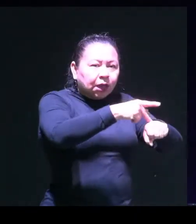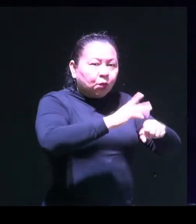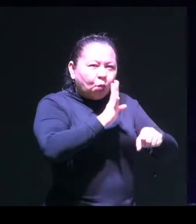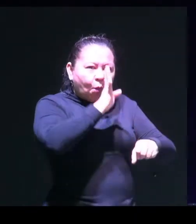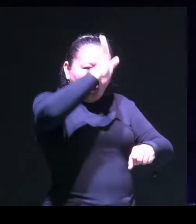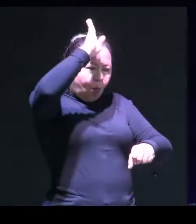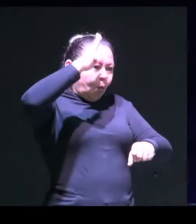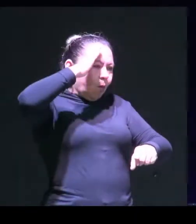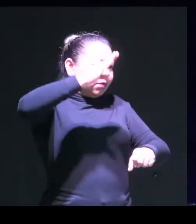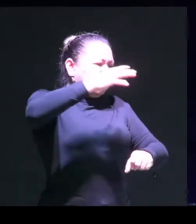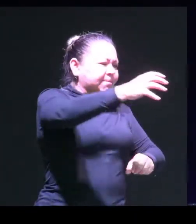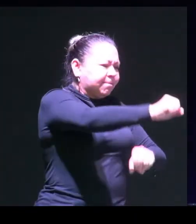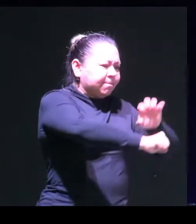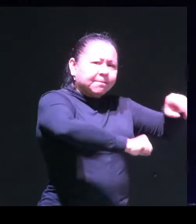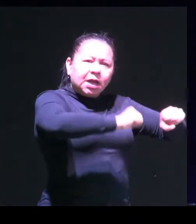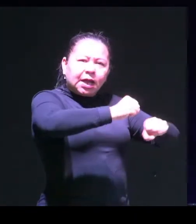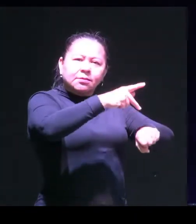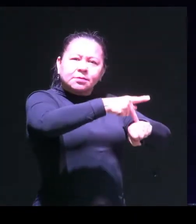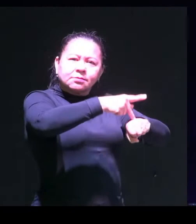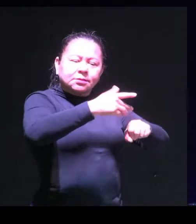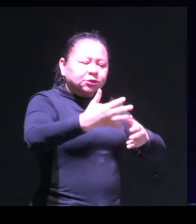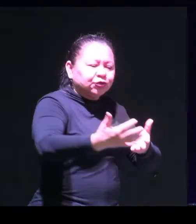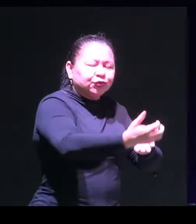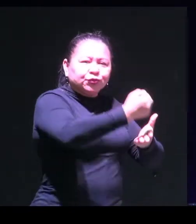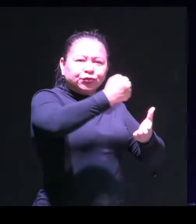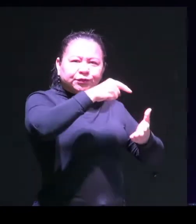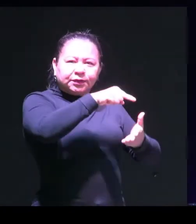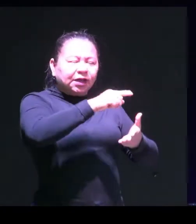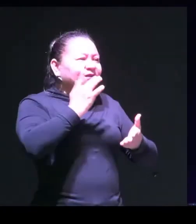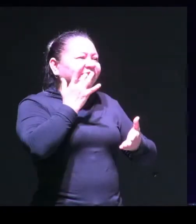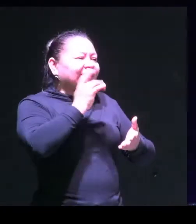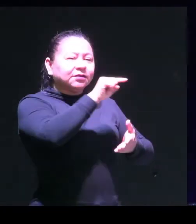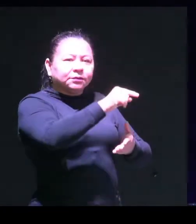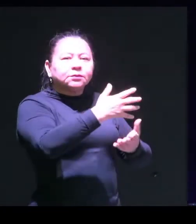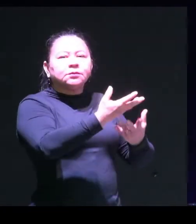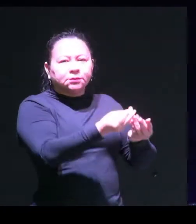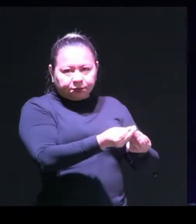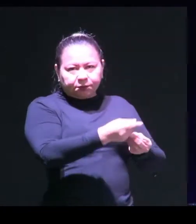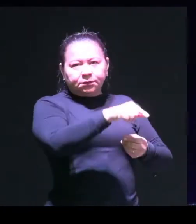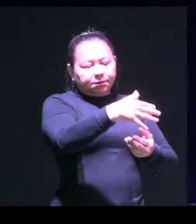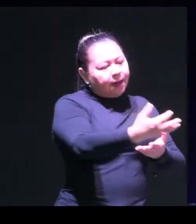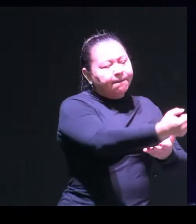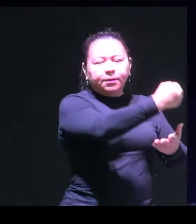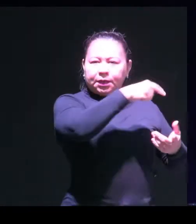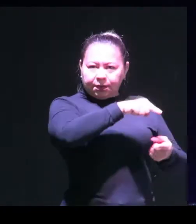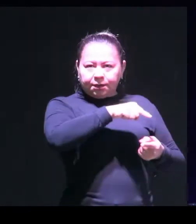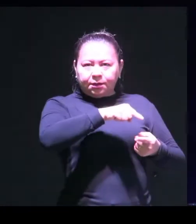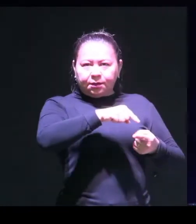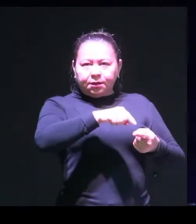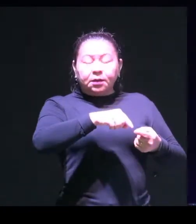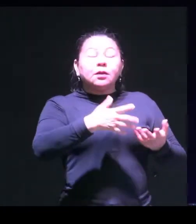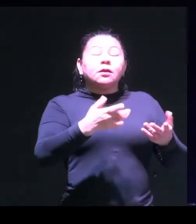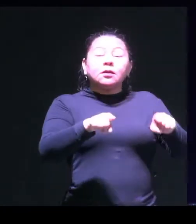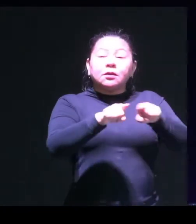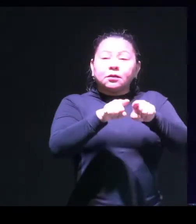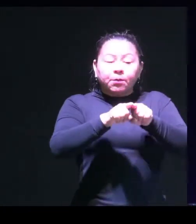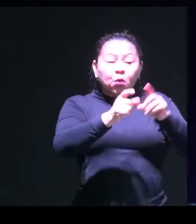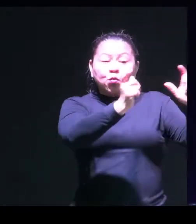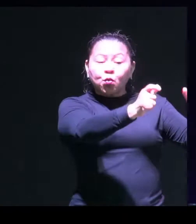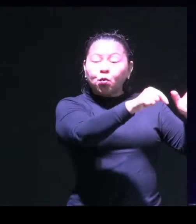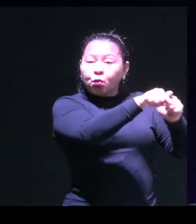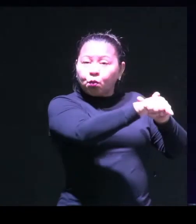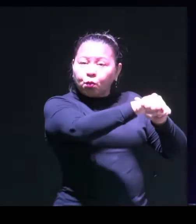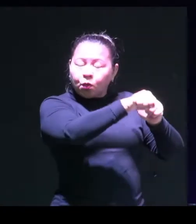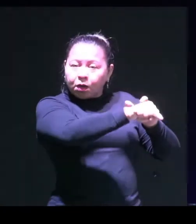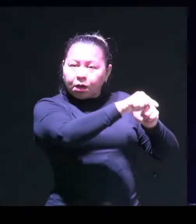tiraram todas as pedras para resgatar aquele ouro, cumprindo a profecia de Jesus, que não ia ficar pedra sobre pedra. Inclusive, o local